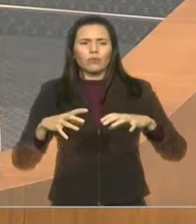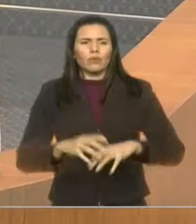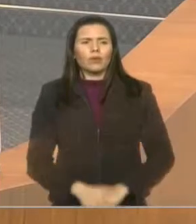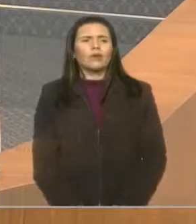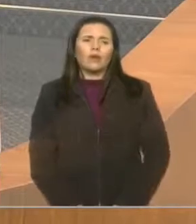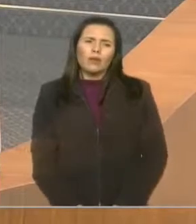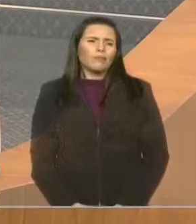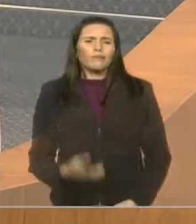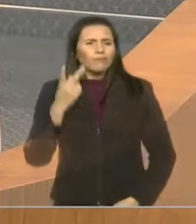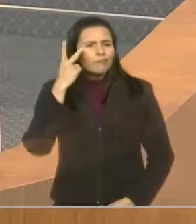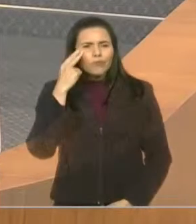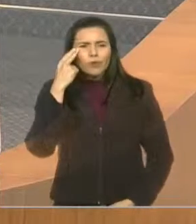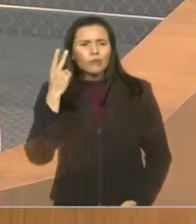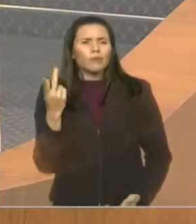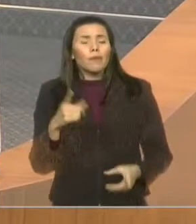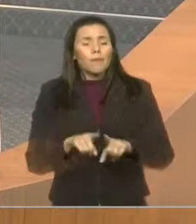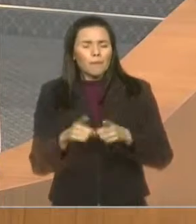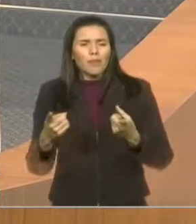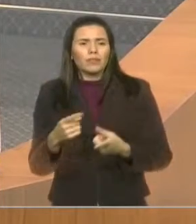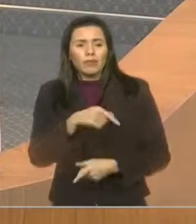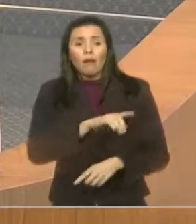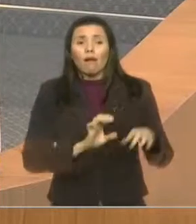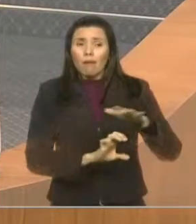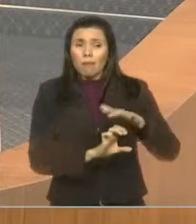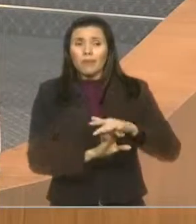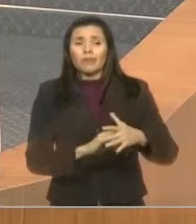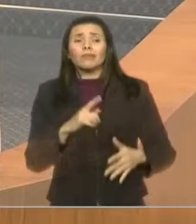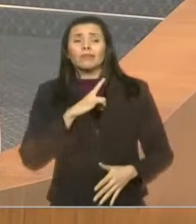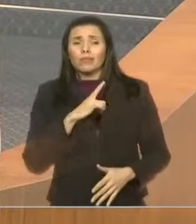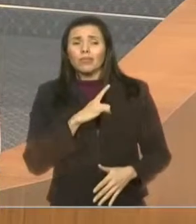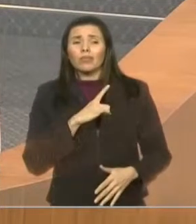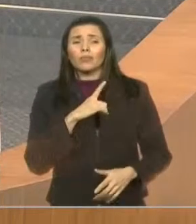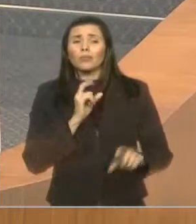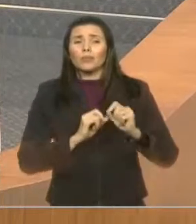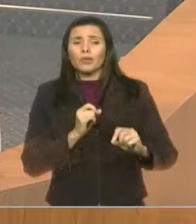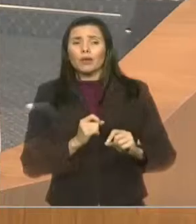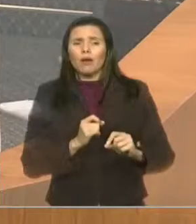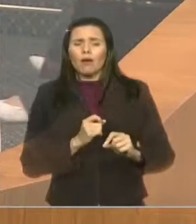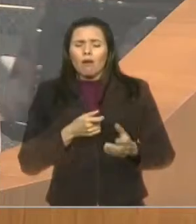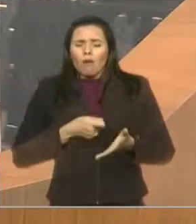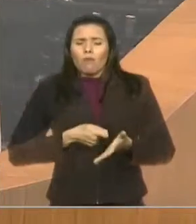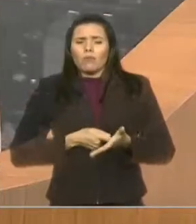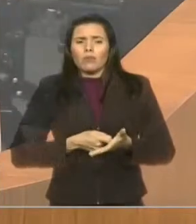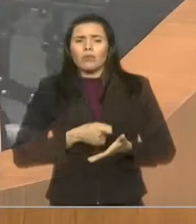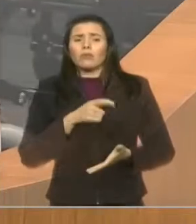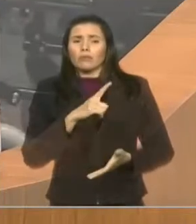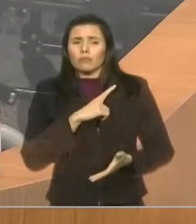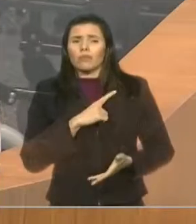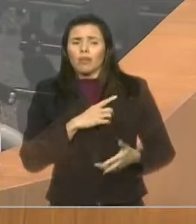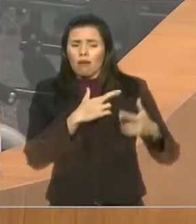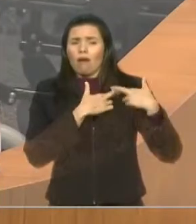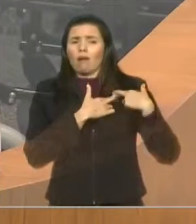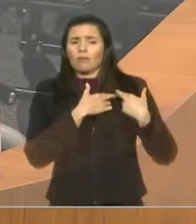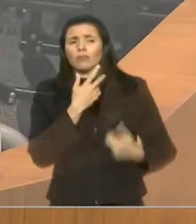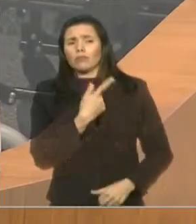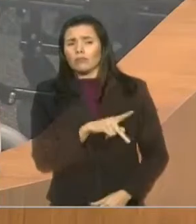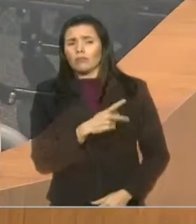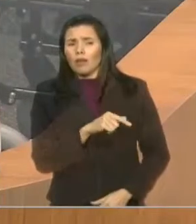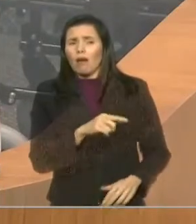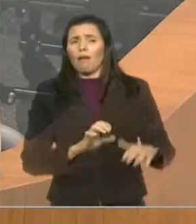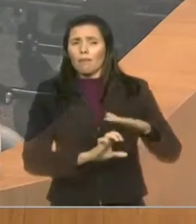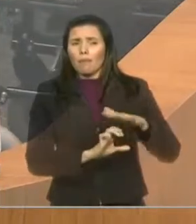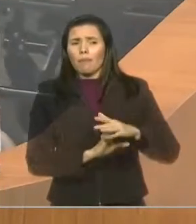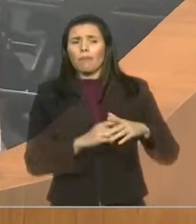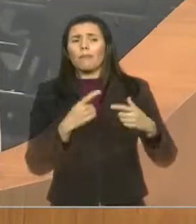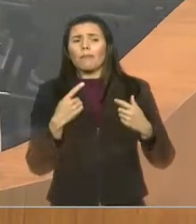que a empresa cumpriu com sua parte. Senão ficaremos aqui eternamente numa batalha em glória, culpando São